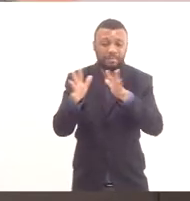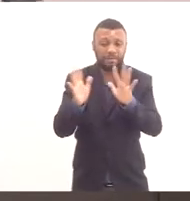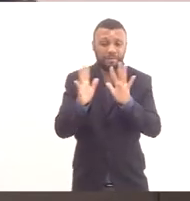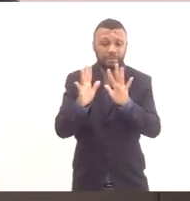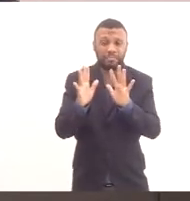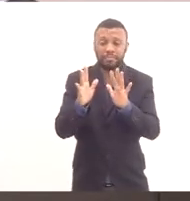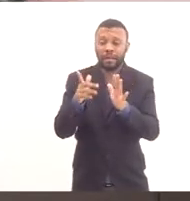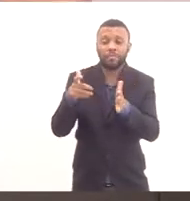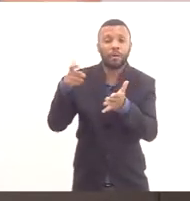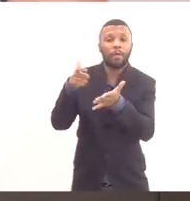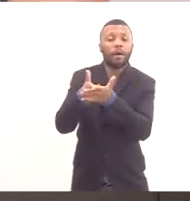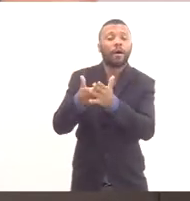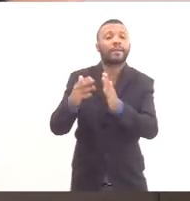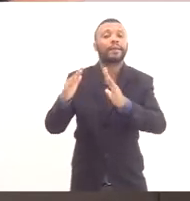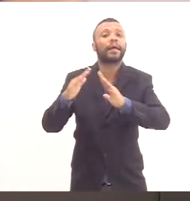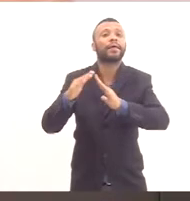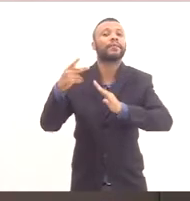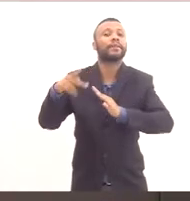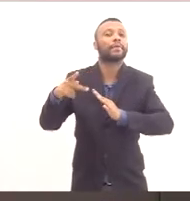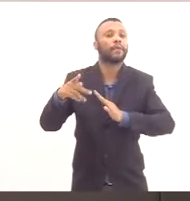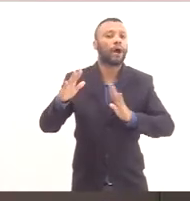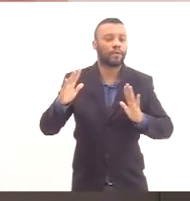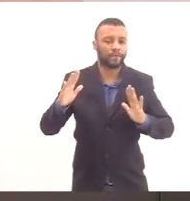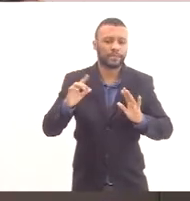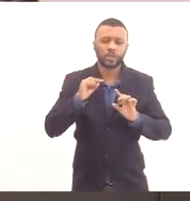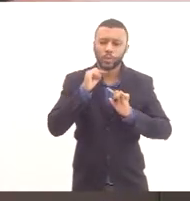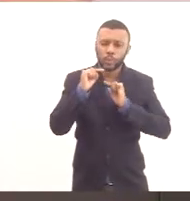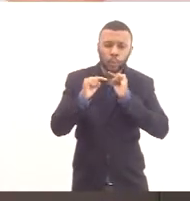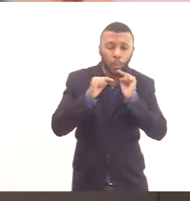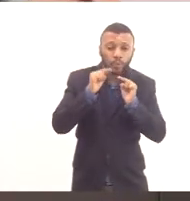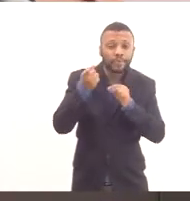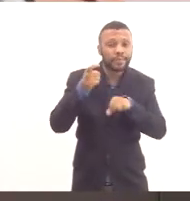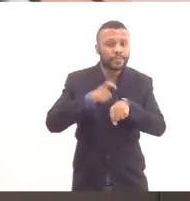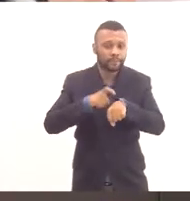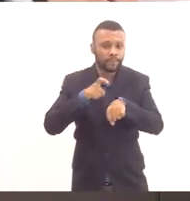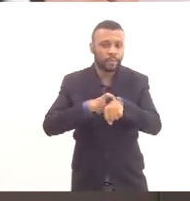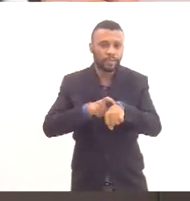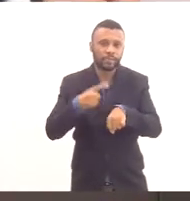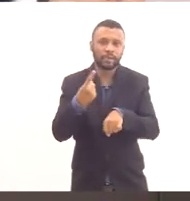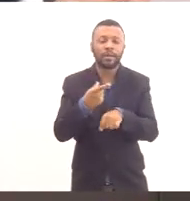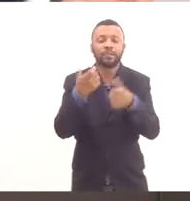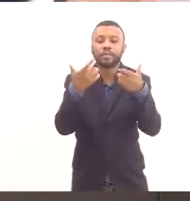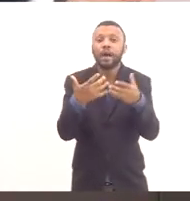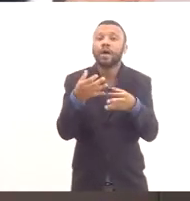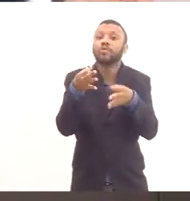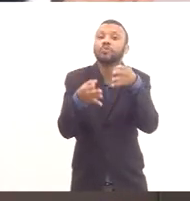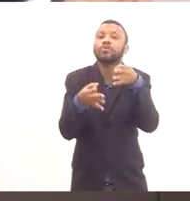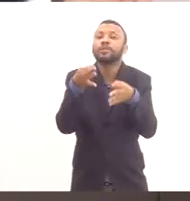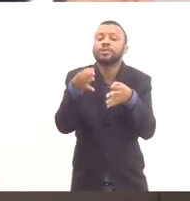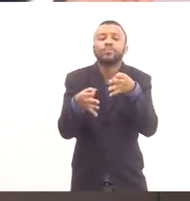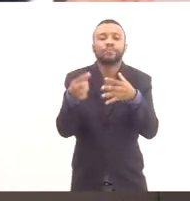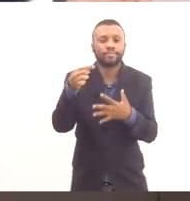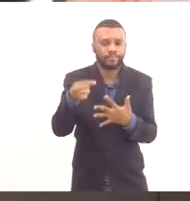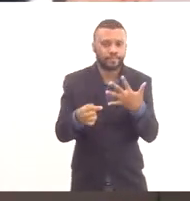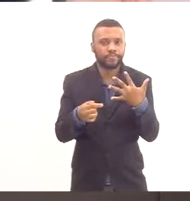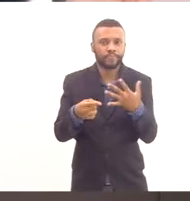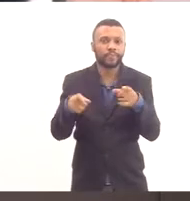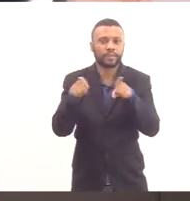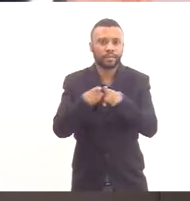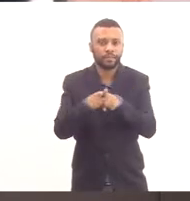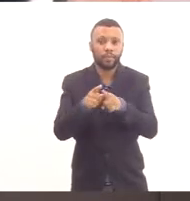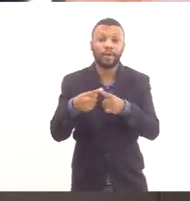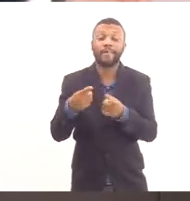imóvel algumas dúvidas também que se suscita nesse momento de aspecto jurídico inclusive porque